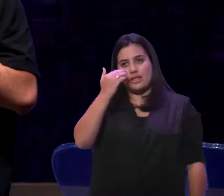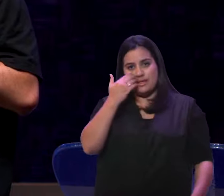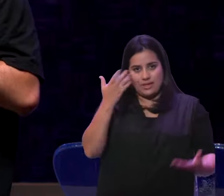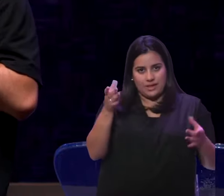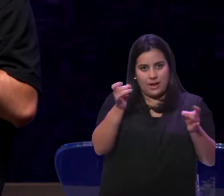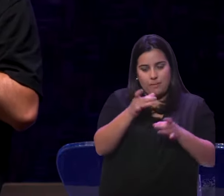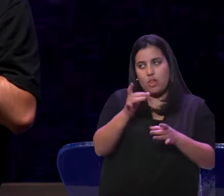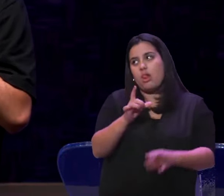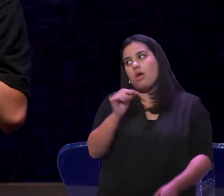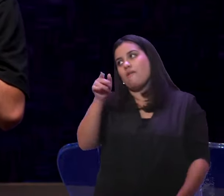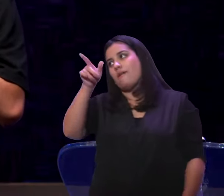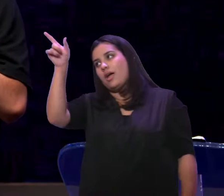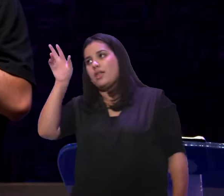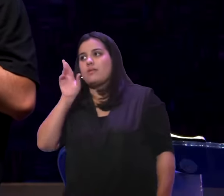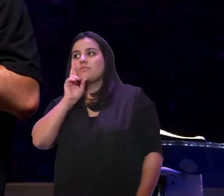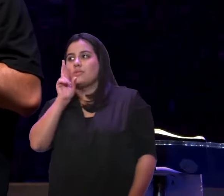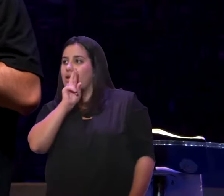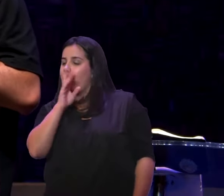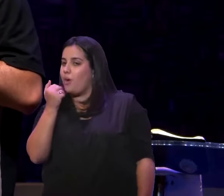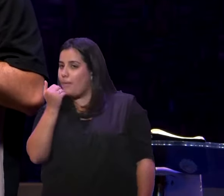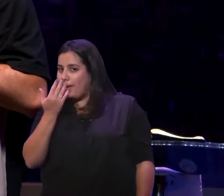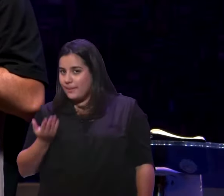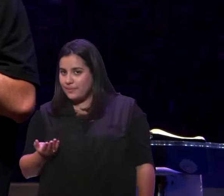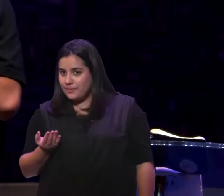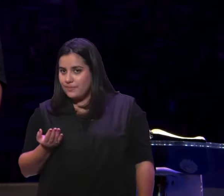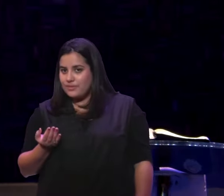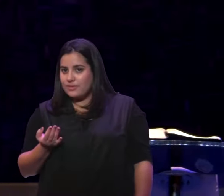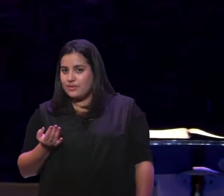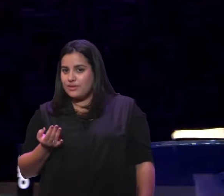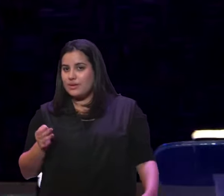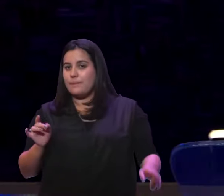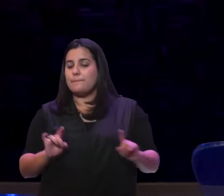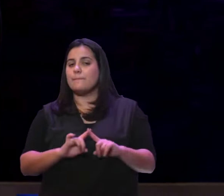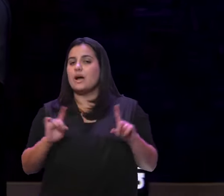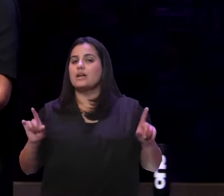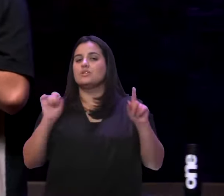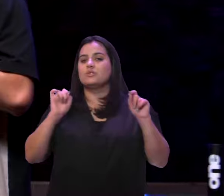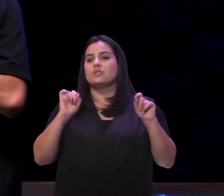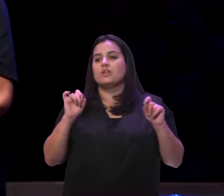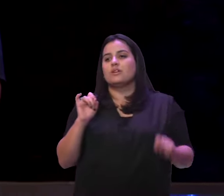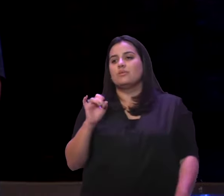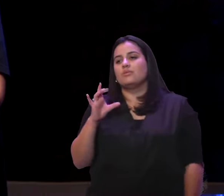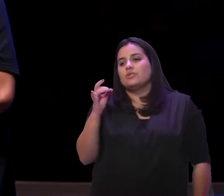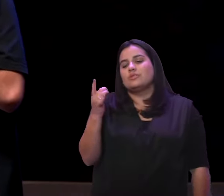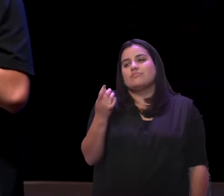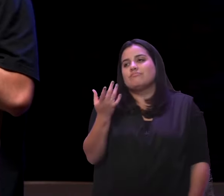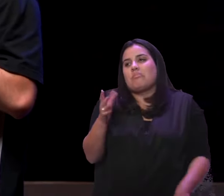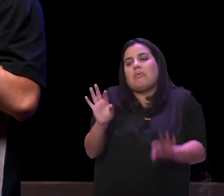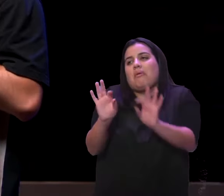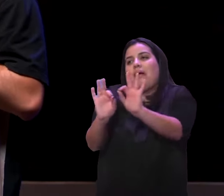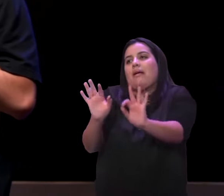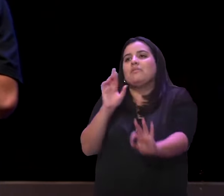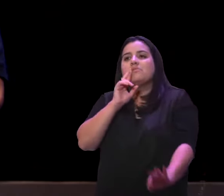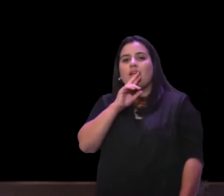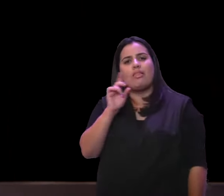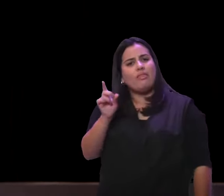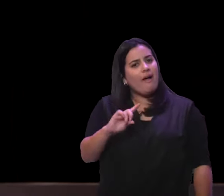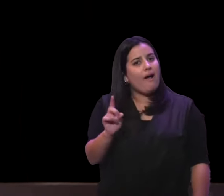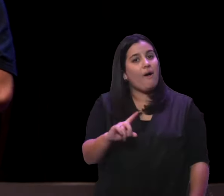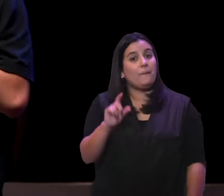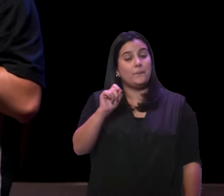culto, eles iam lá comer. Só que aquela não foi uma simples cantina. Conforme ela foi